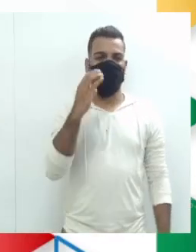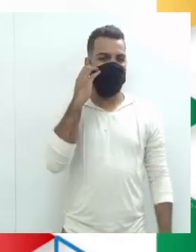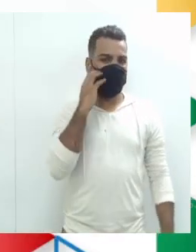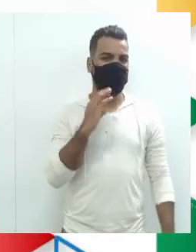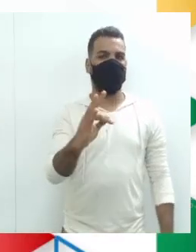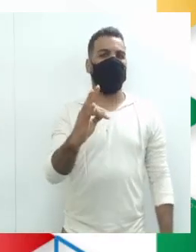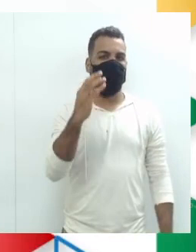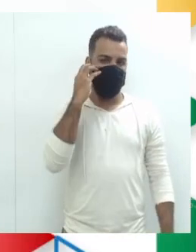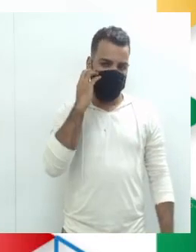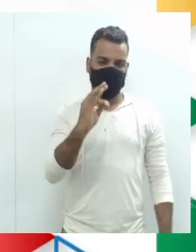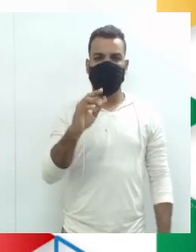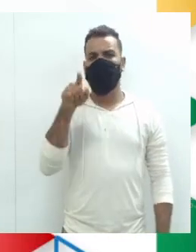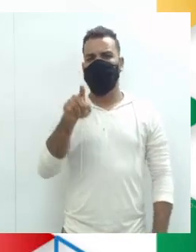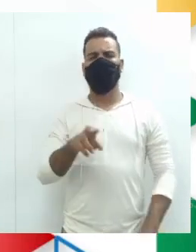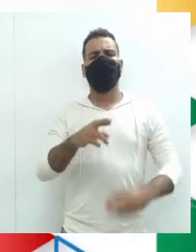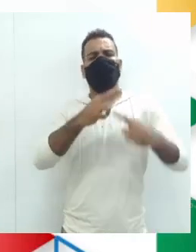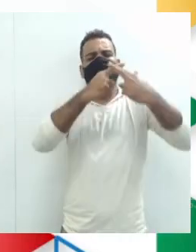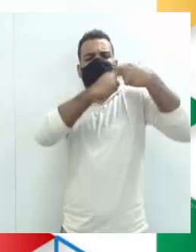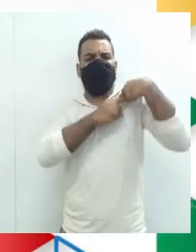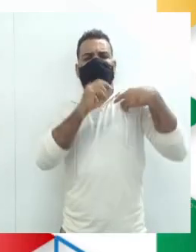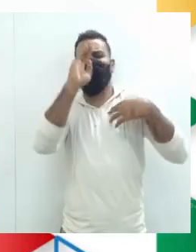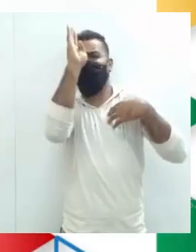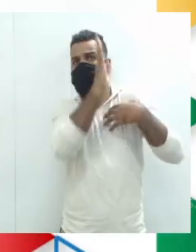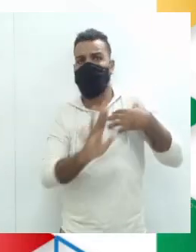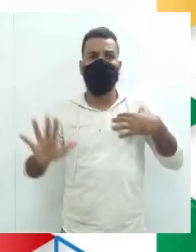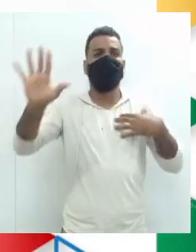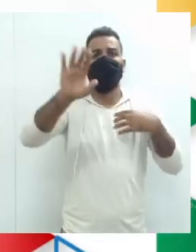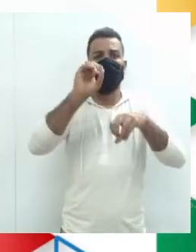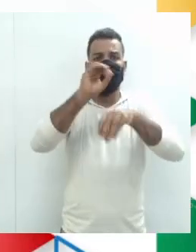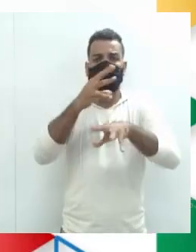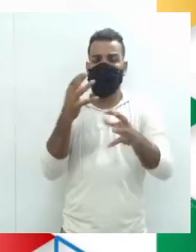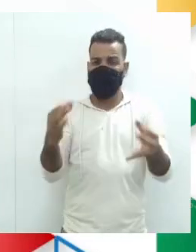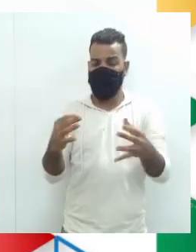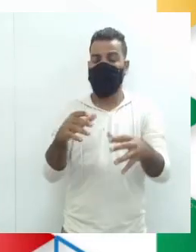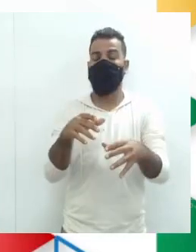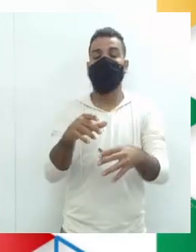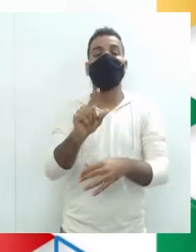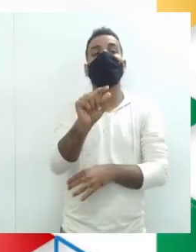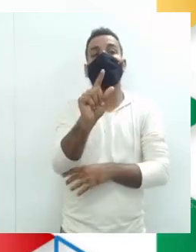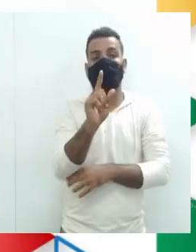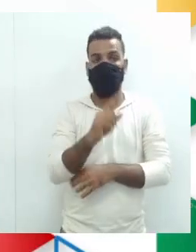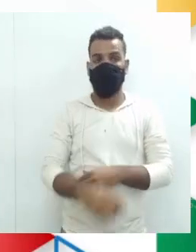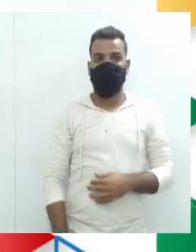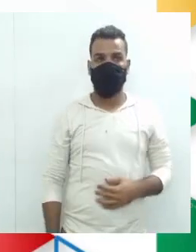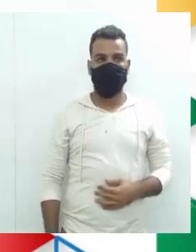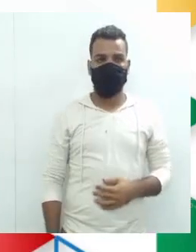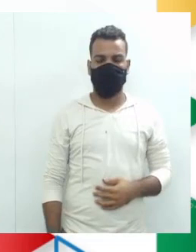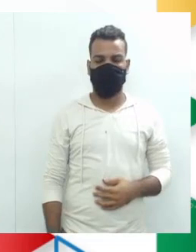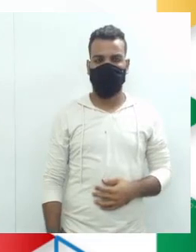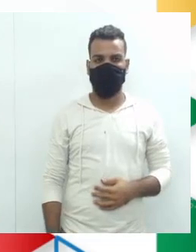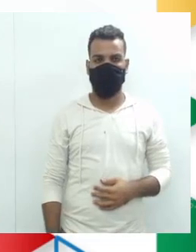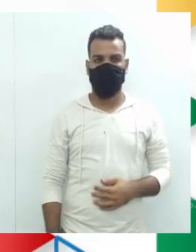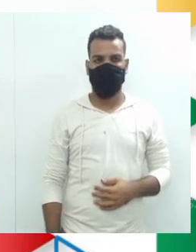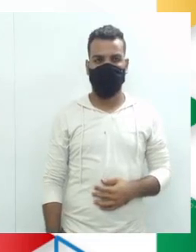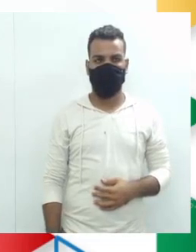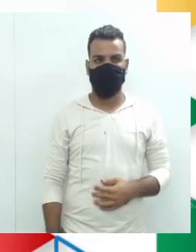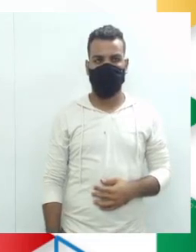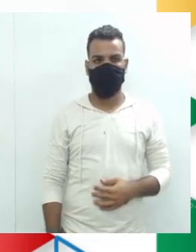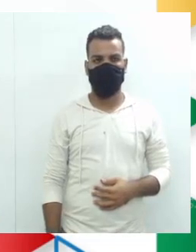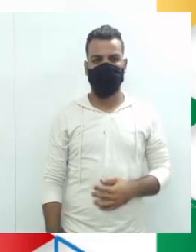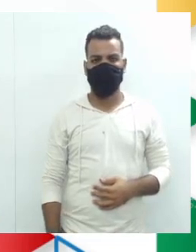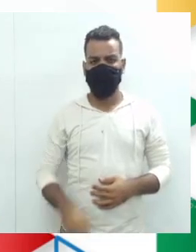educação brasileira, Paulo Freire, em que ele vai dizer o seguinte, olha só. Ninguém caminha sem